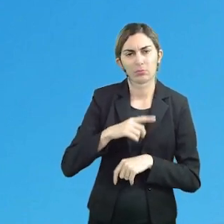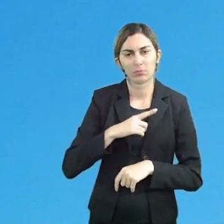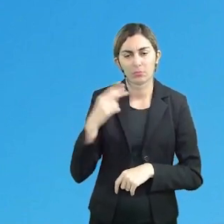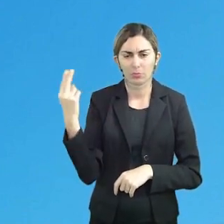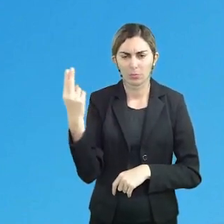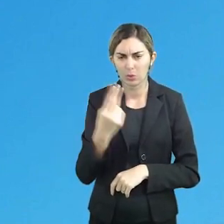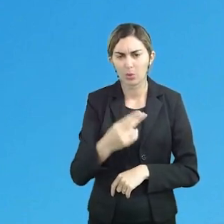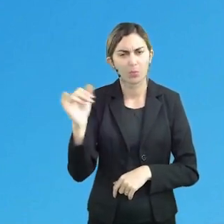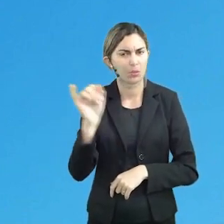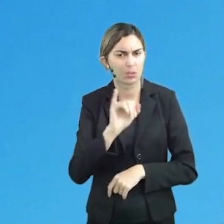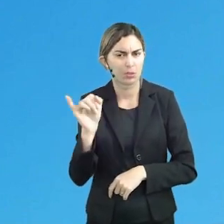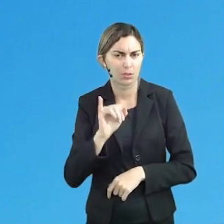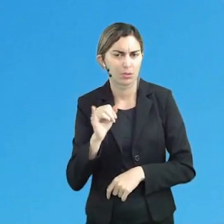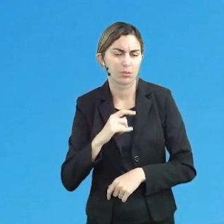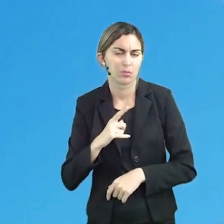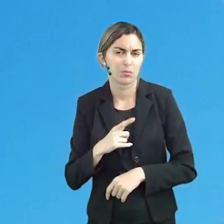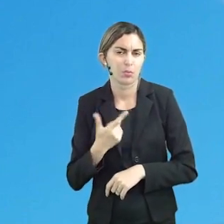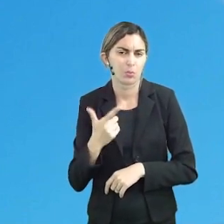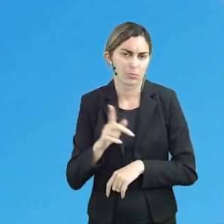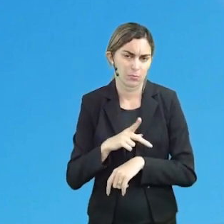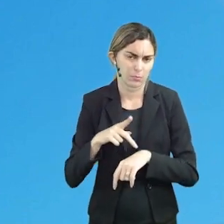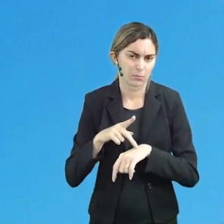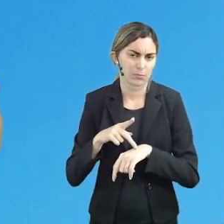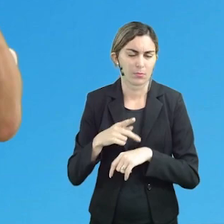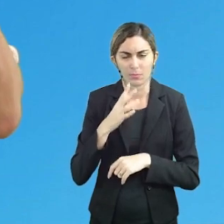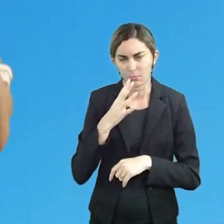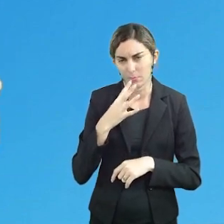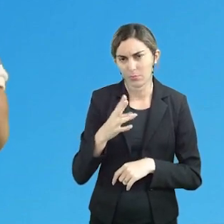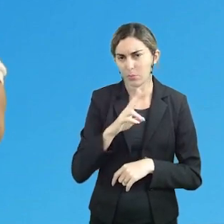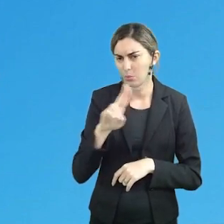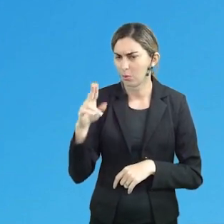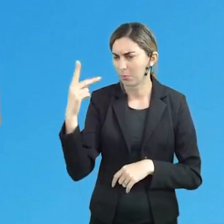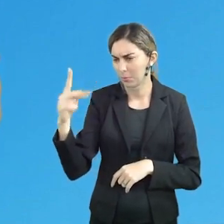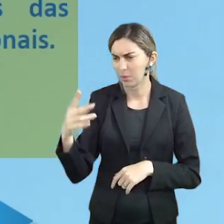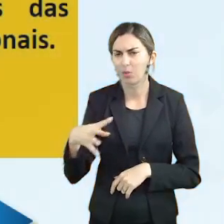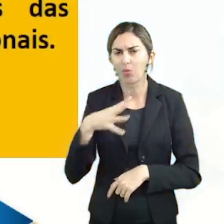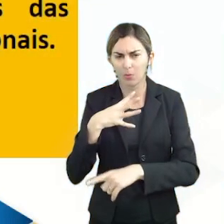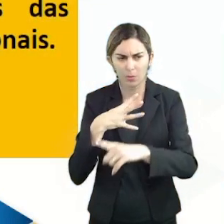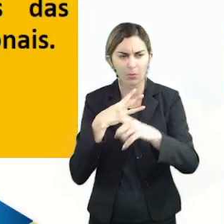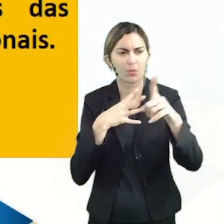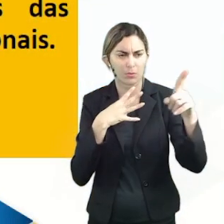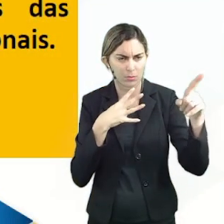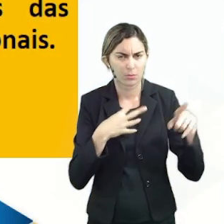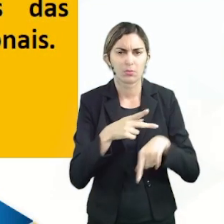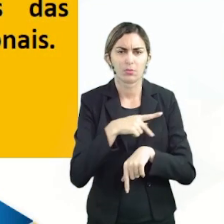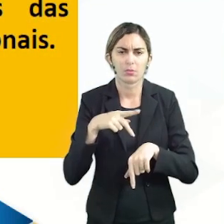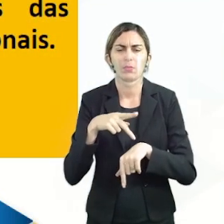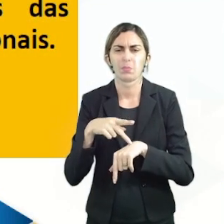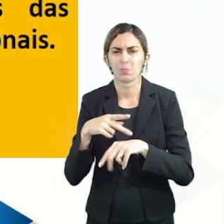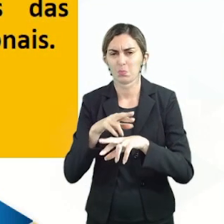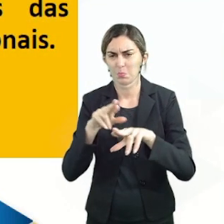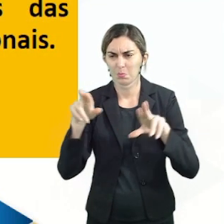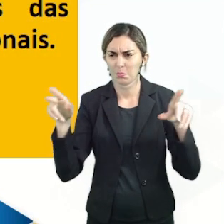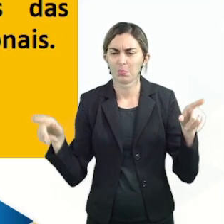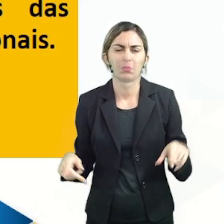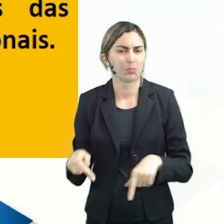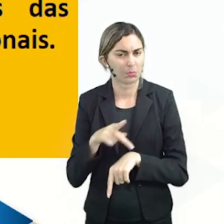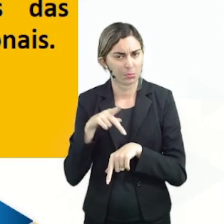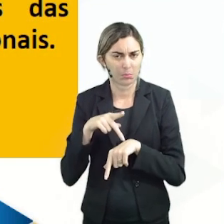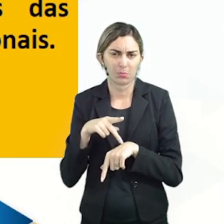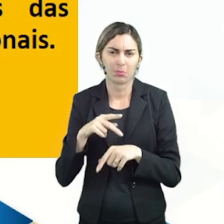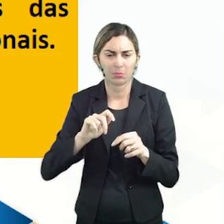nome internacional. Como eu falei a vocês, seu nome é o quê? É empregado internacionalmente,